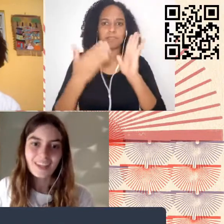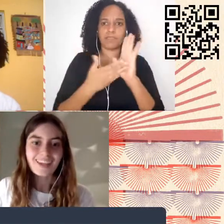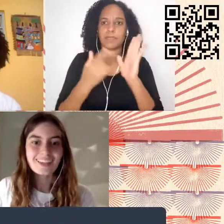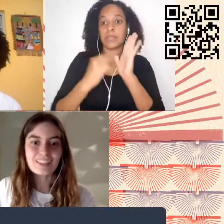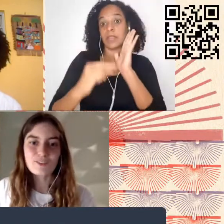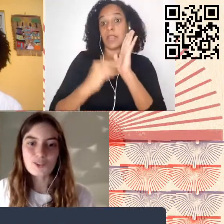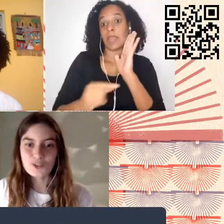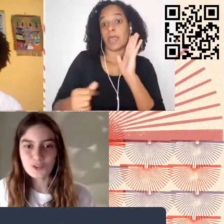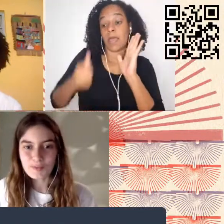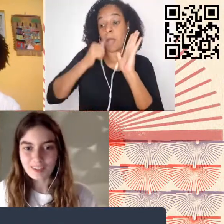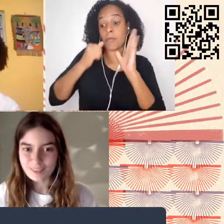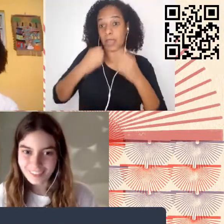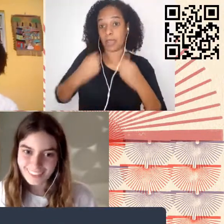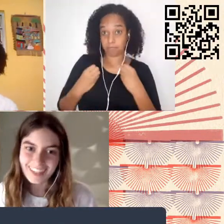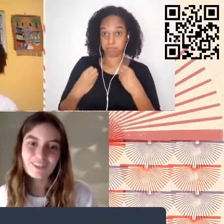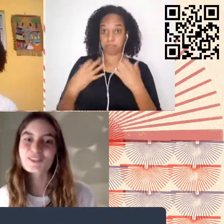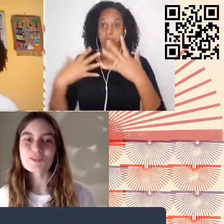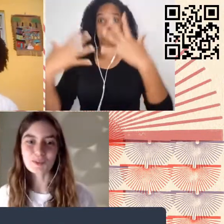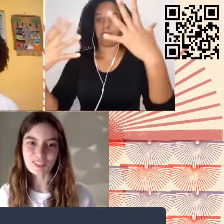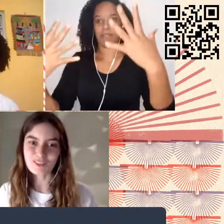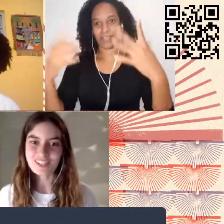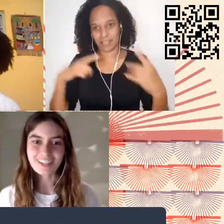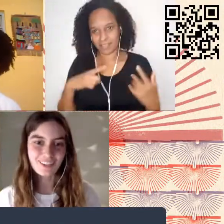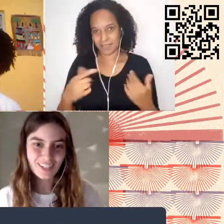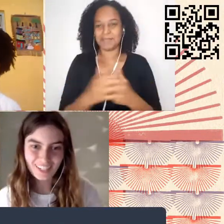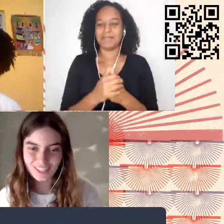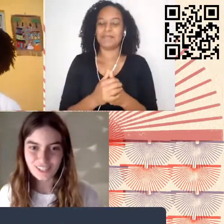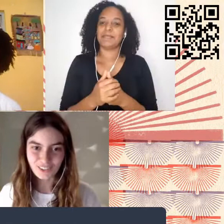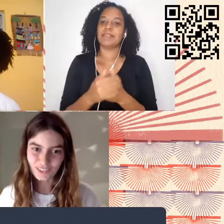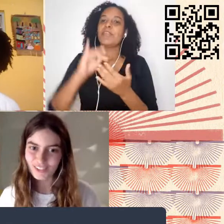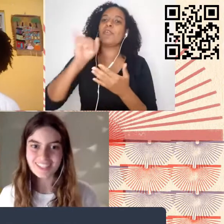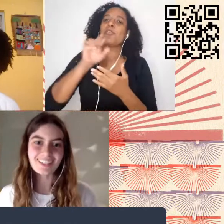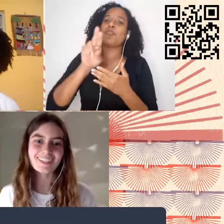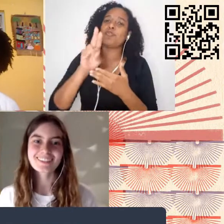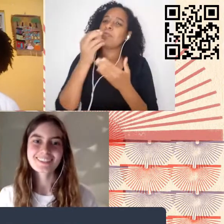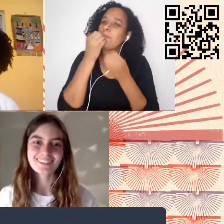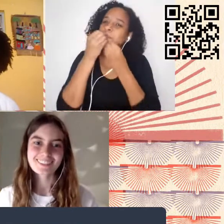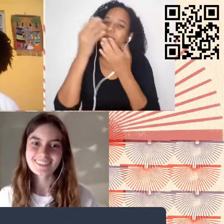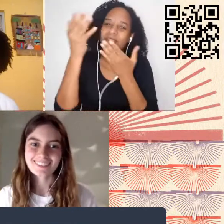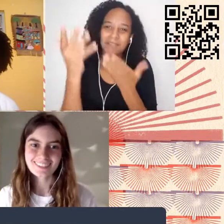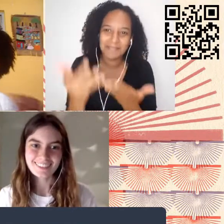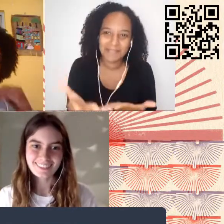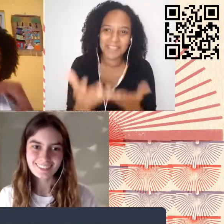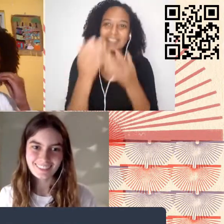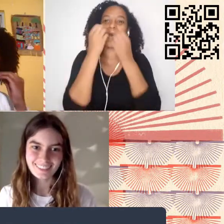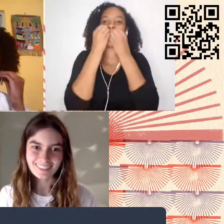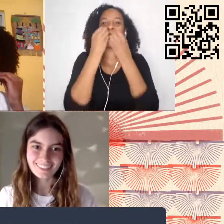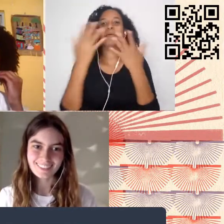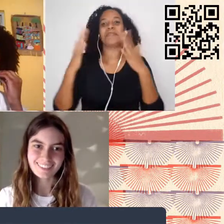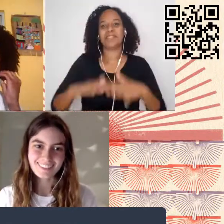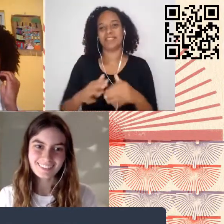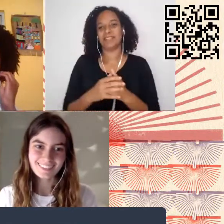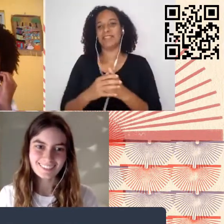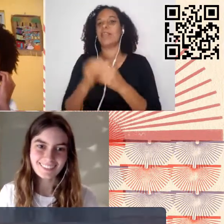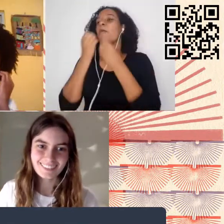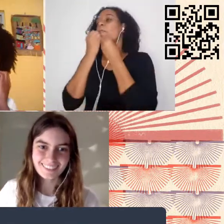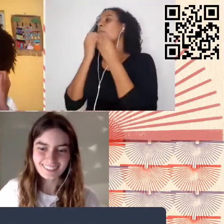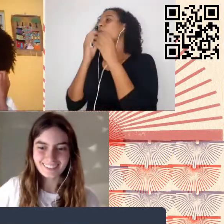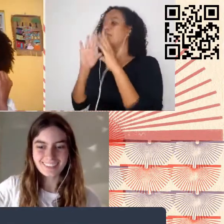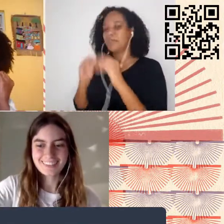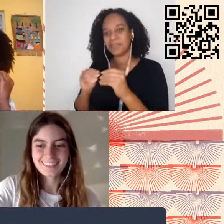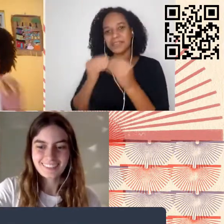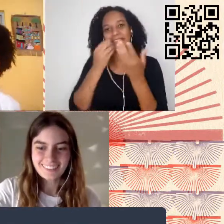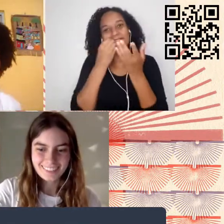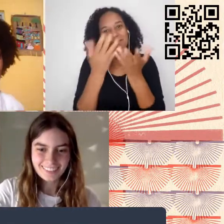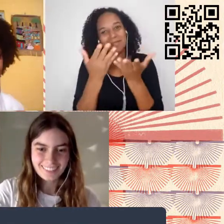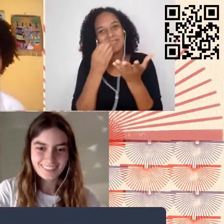em Mim. Então, Ju, bem-vinda, muito bom ter você aqui com a gente hoje. Boa noite, Ju. Boa